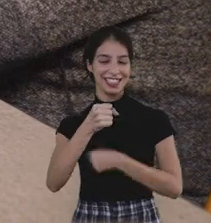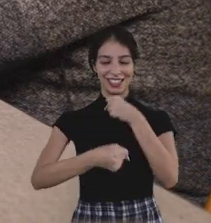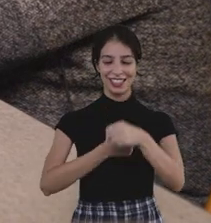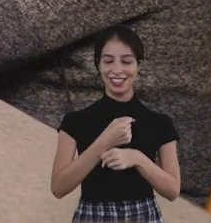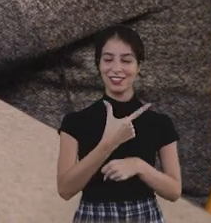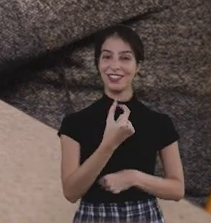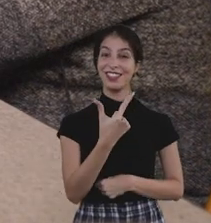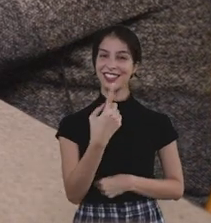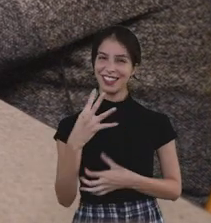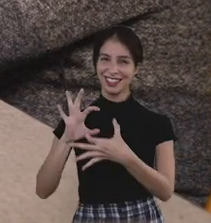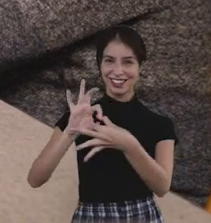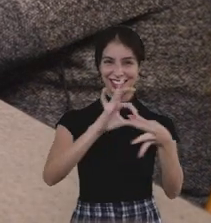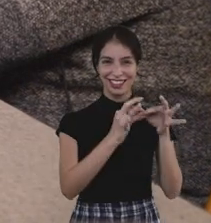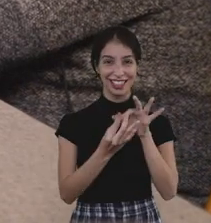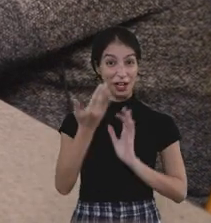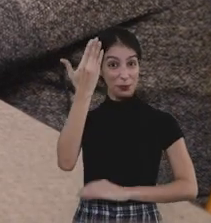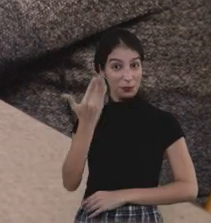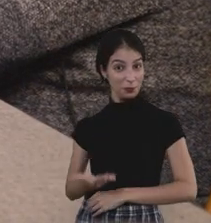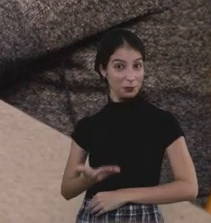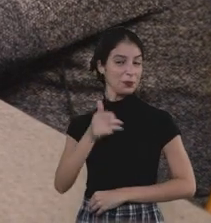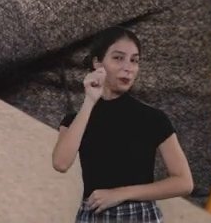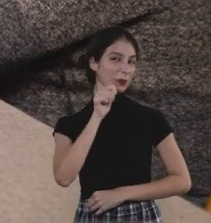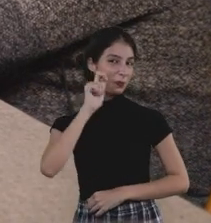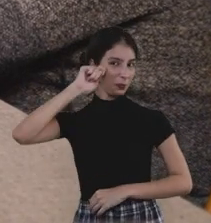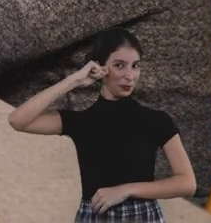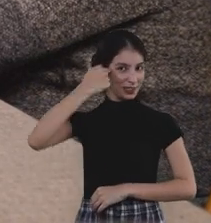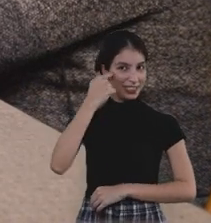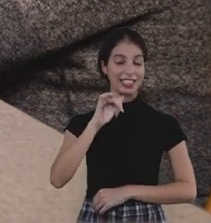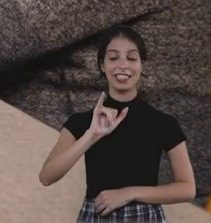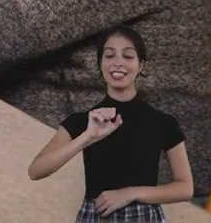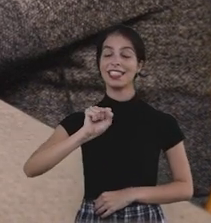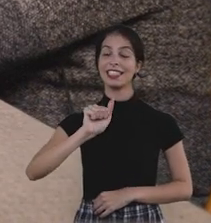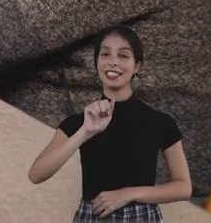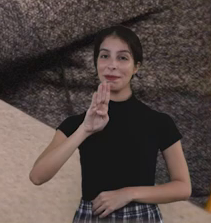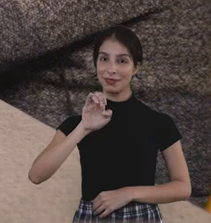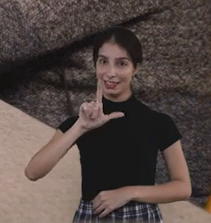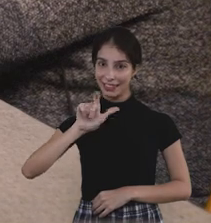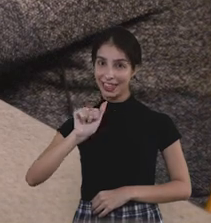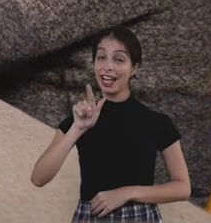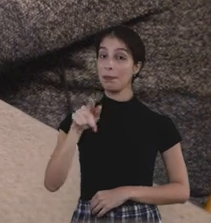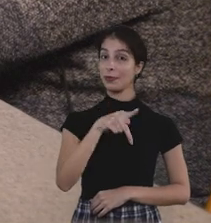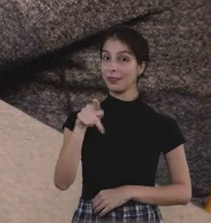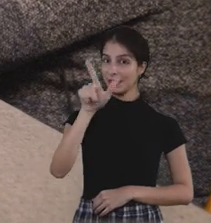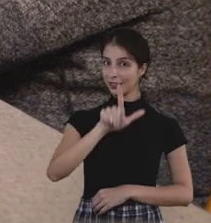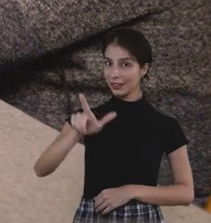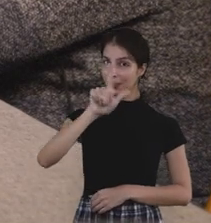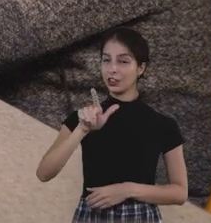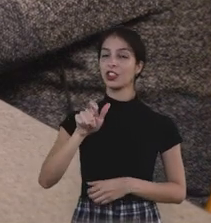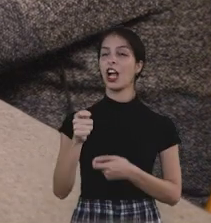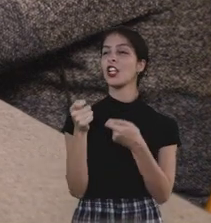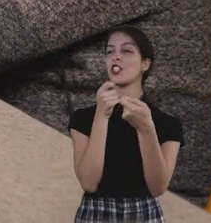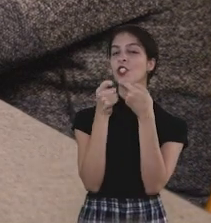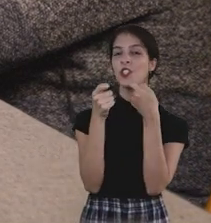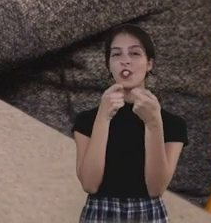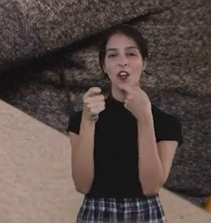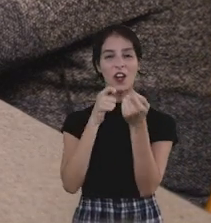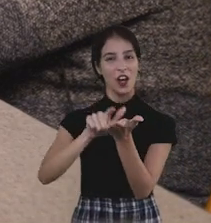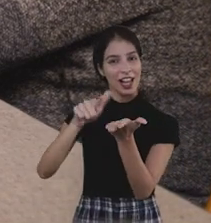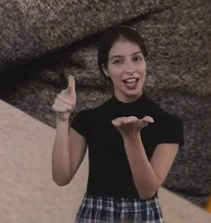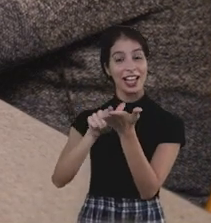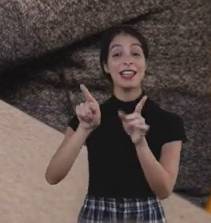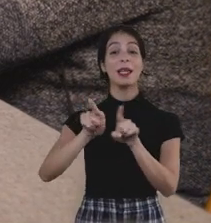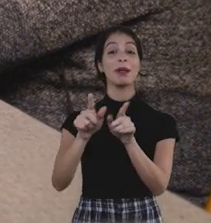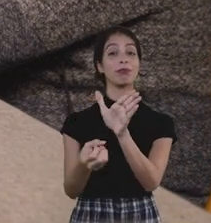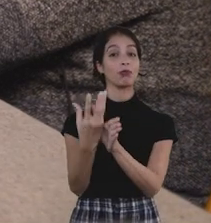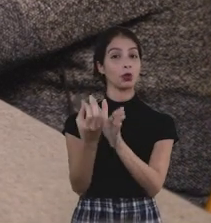2024 eu sou Isabela Baltazar jornalista Professora Doutora de Literatura e produtora cultural vou fazer